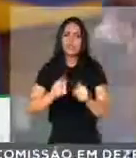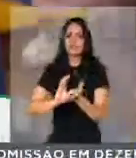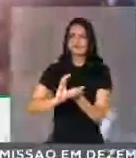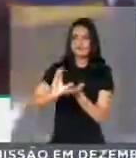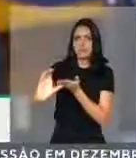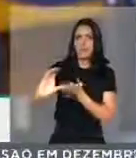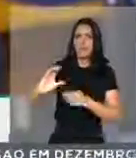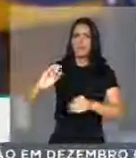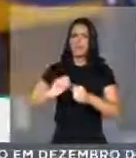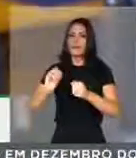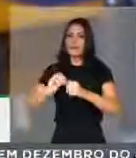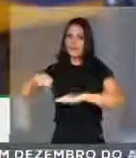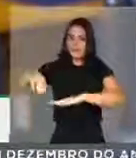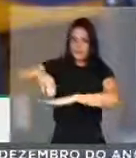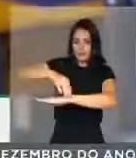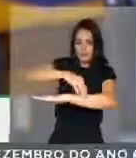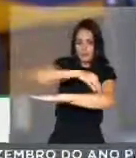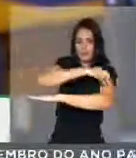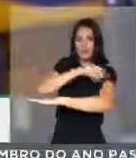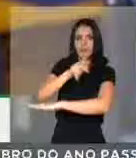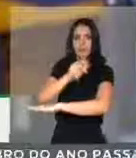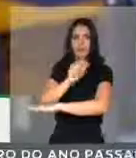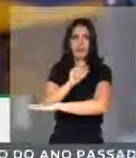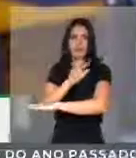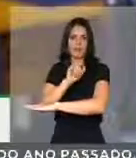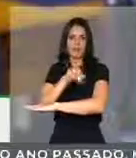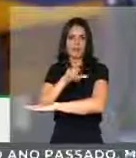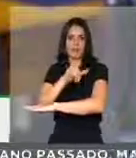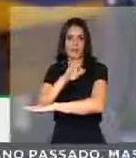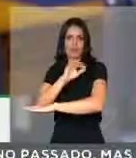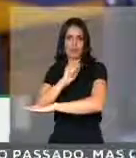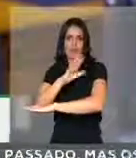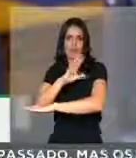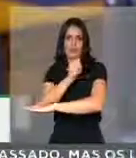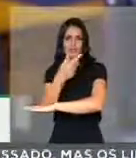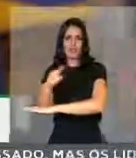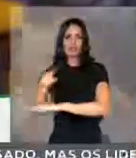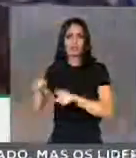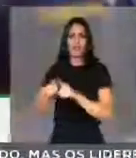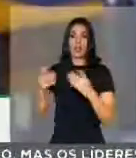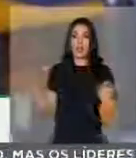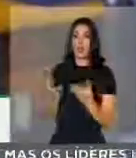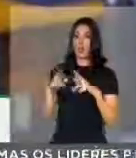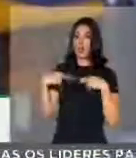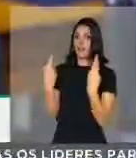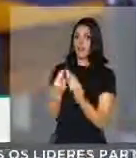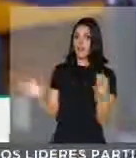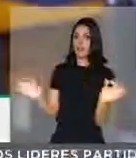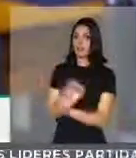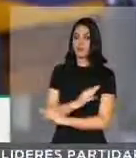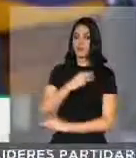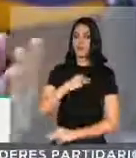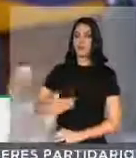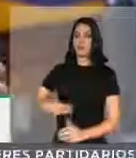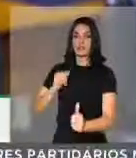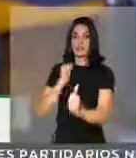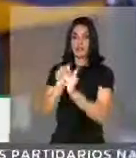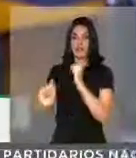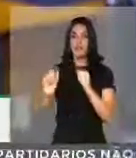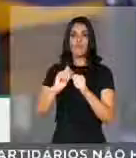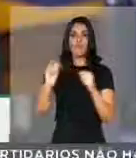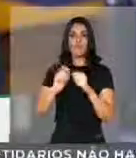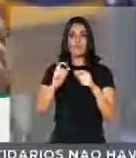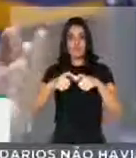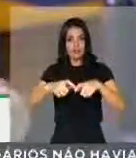para pavimentação e acabei de sair de uma audiência com o ministro do esporte para pedir a revitalização do ginásio da entrada